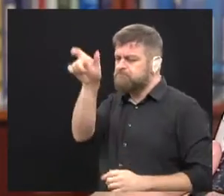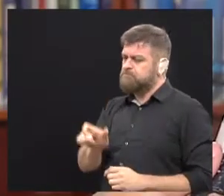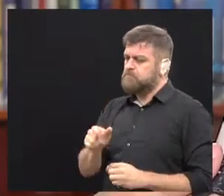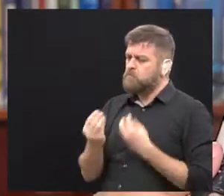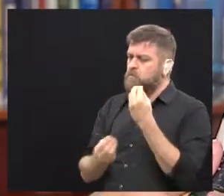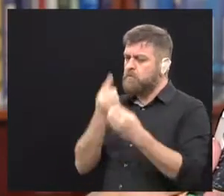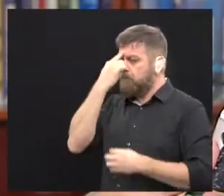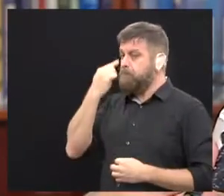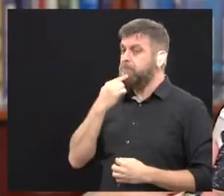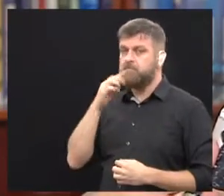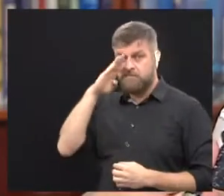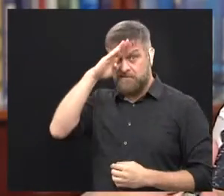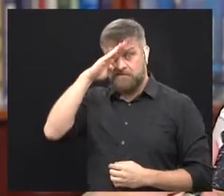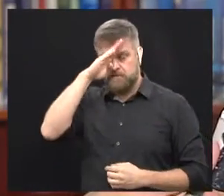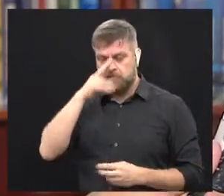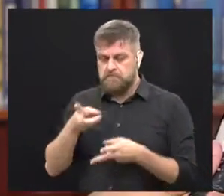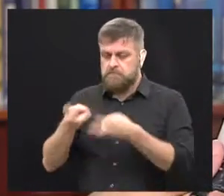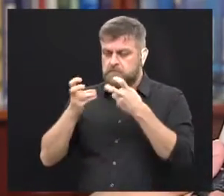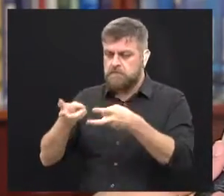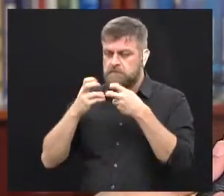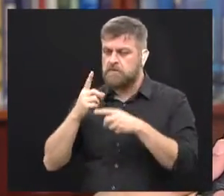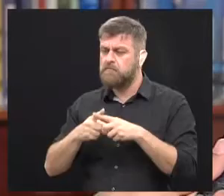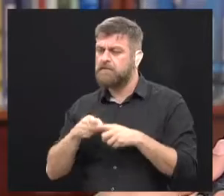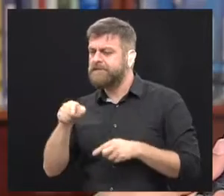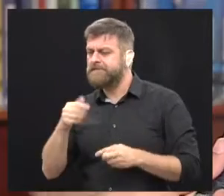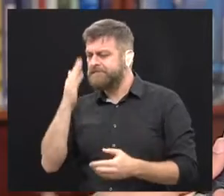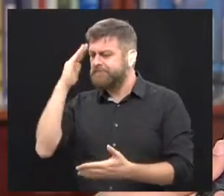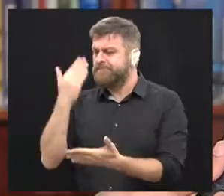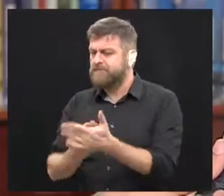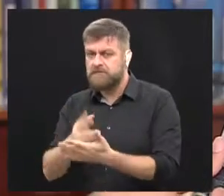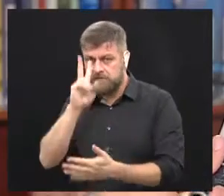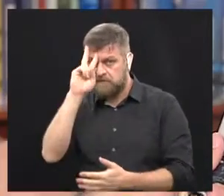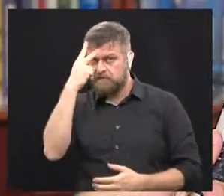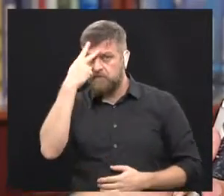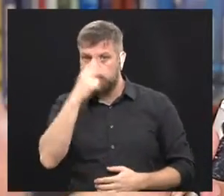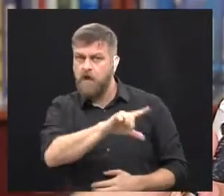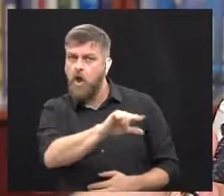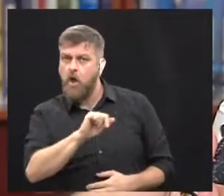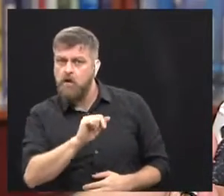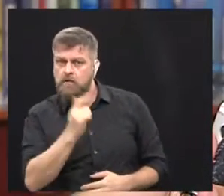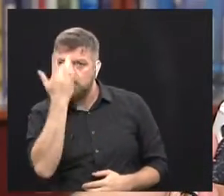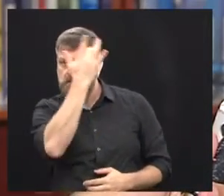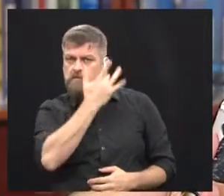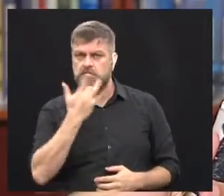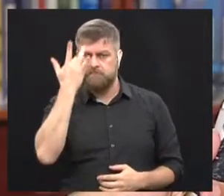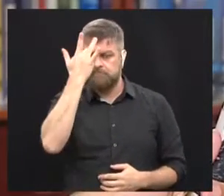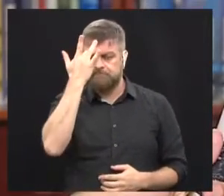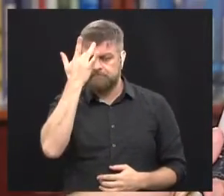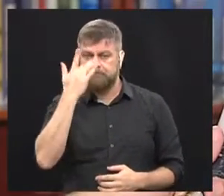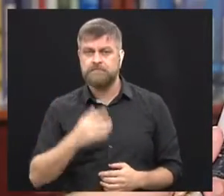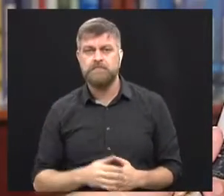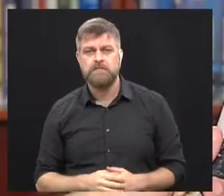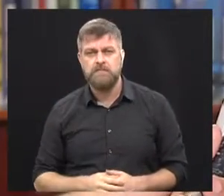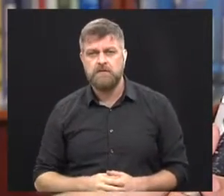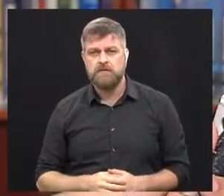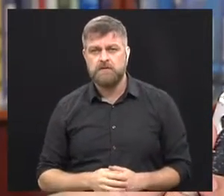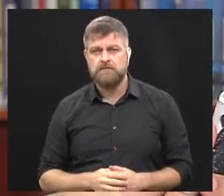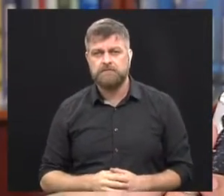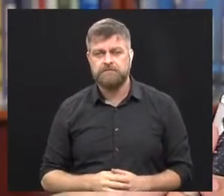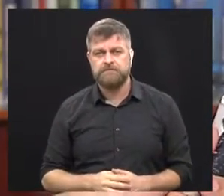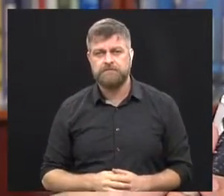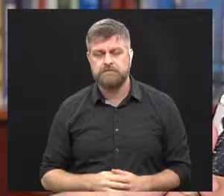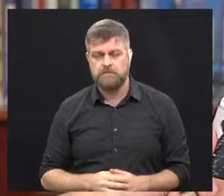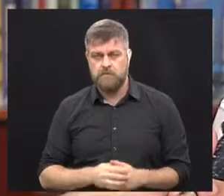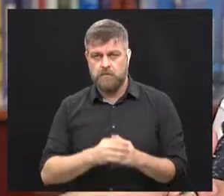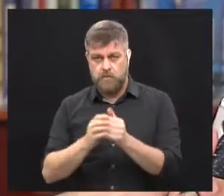época para poder descobrir o porquê não votaria nele e votaria no outro candidato à presidência, que era o Haddad. Né? E o